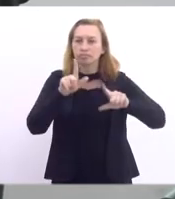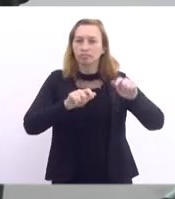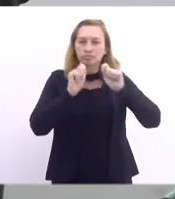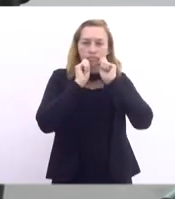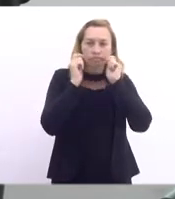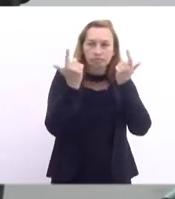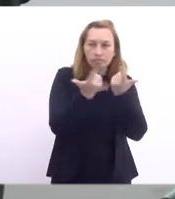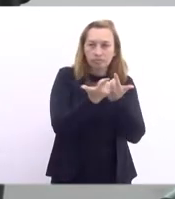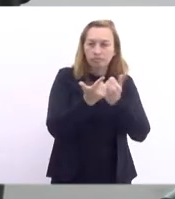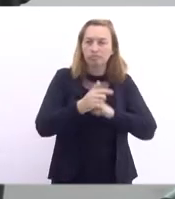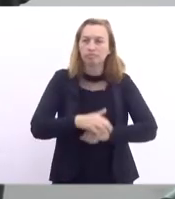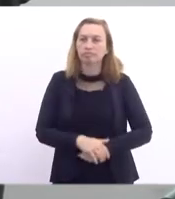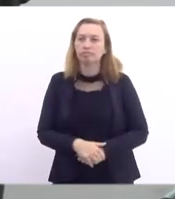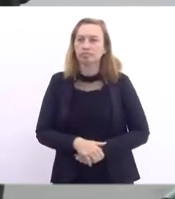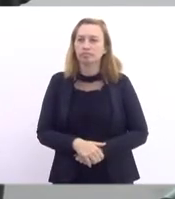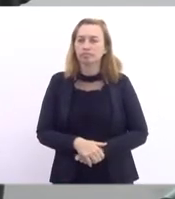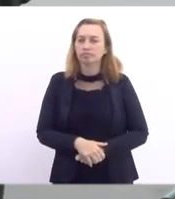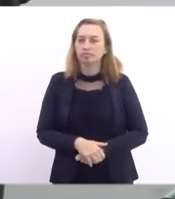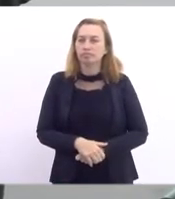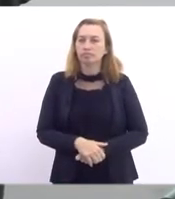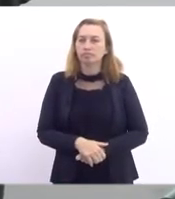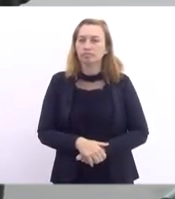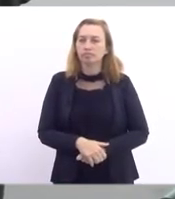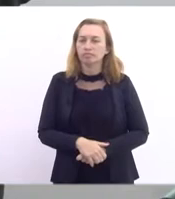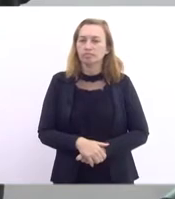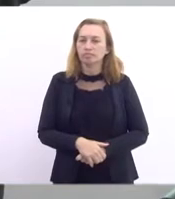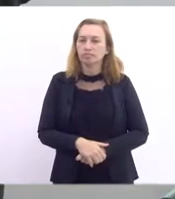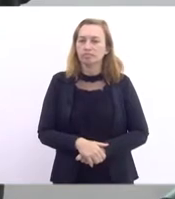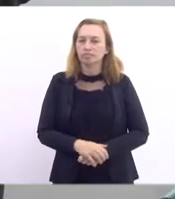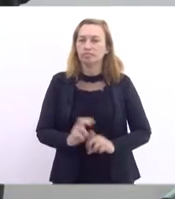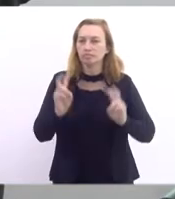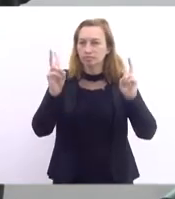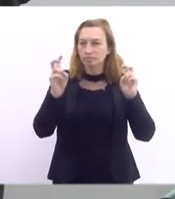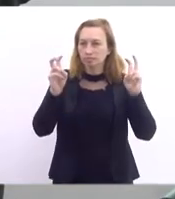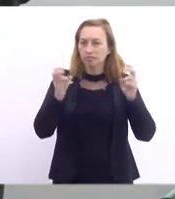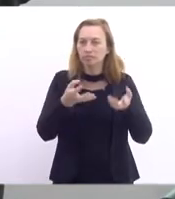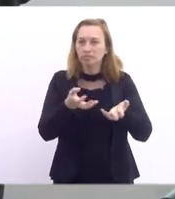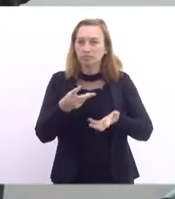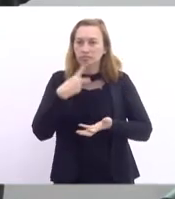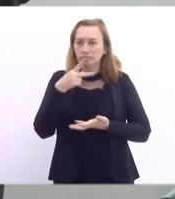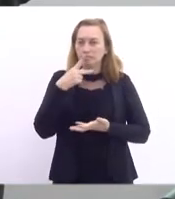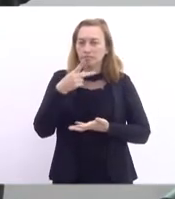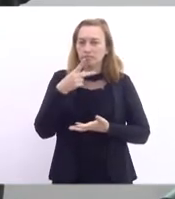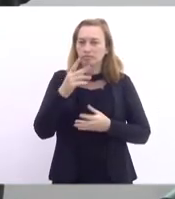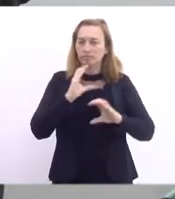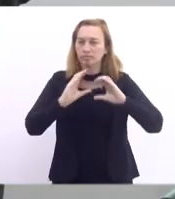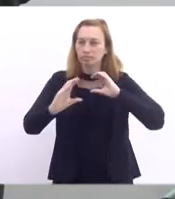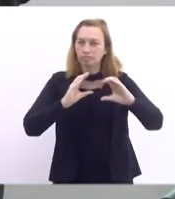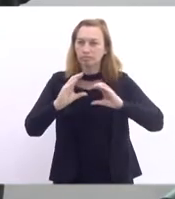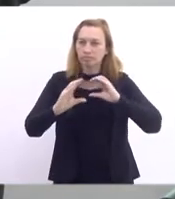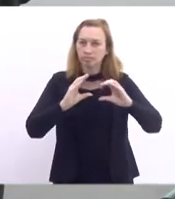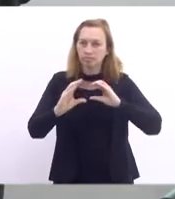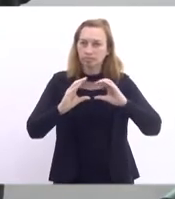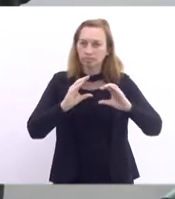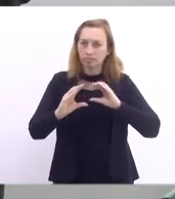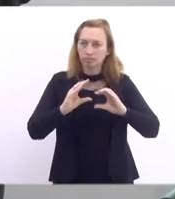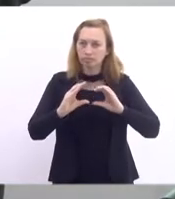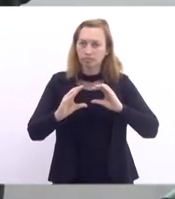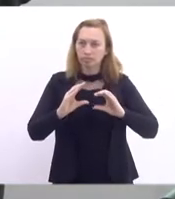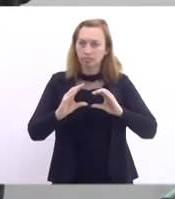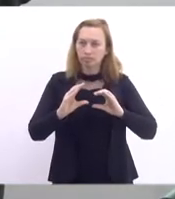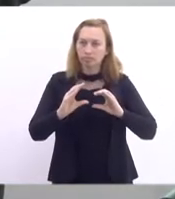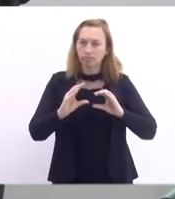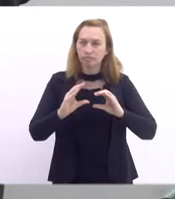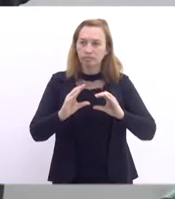alerj e qualquer questão que ele quer levantar ele vai se comunicar comigo aqui